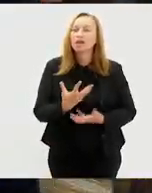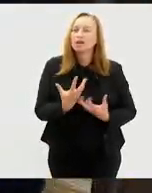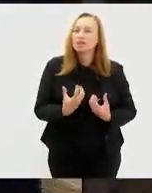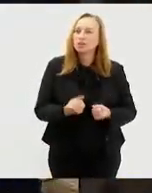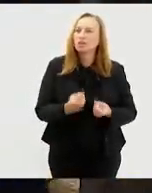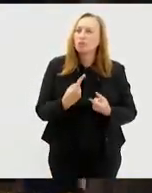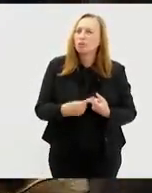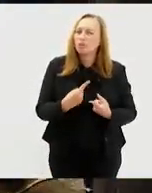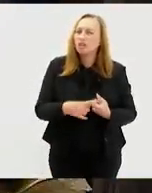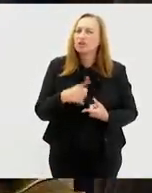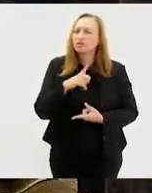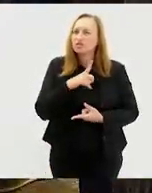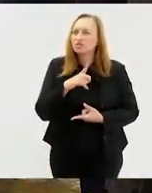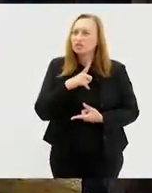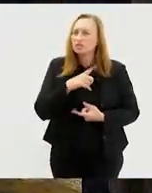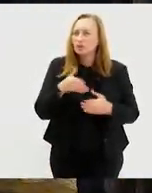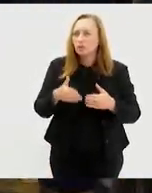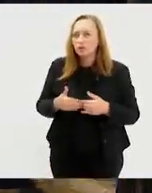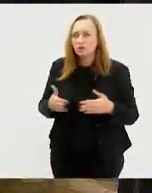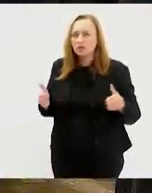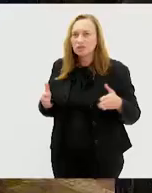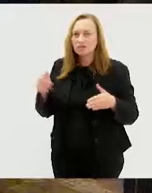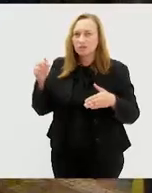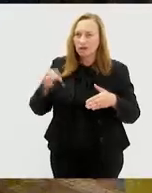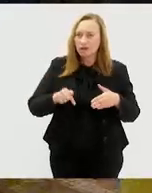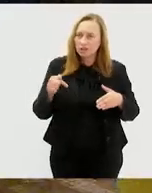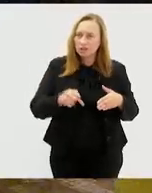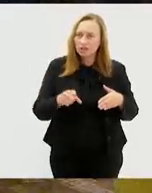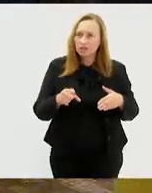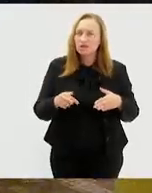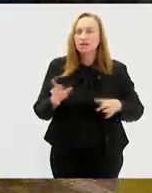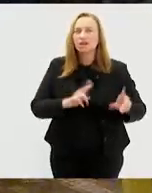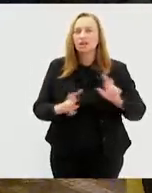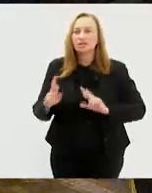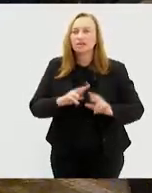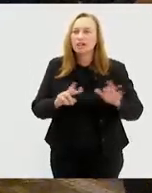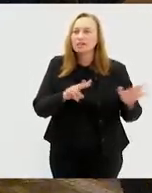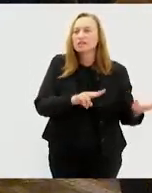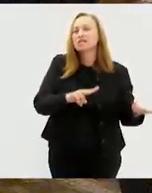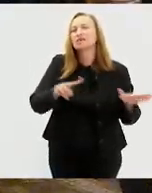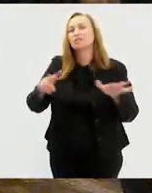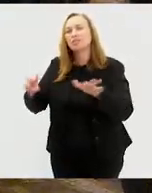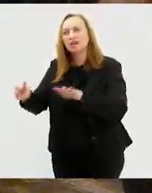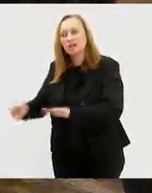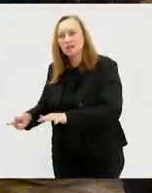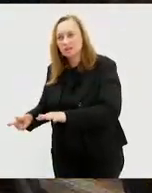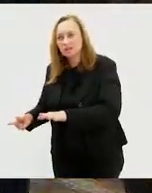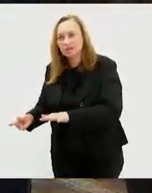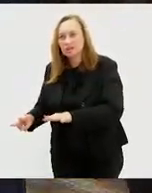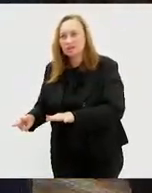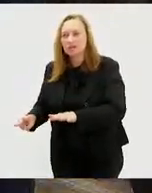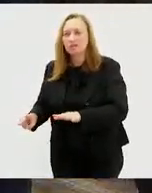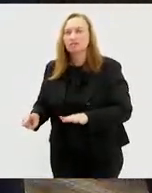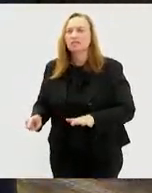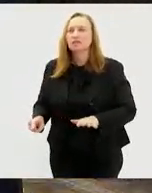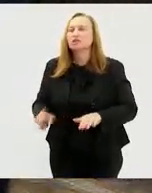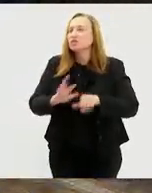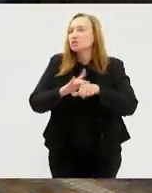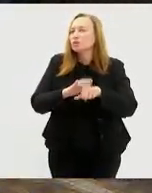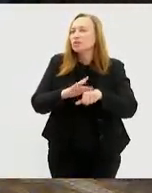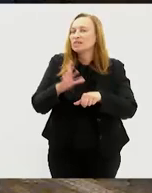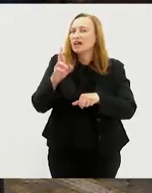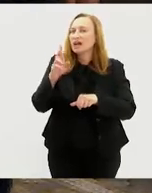tivemos uma abertura de uma exposição é relativa a semana de doenças